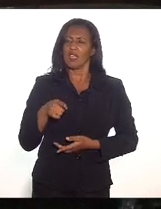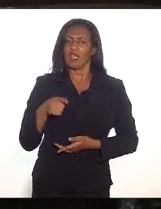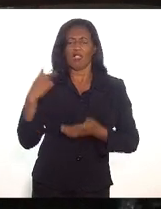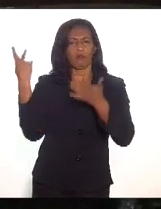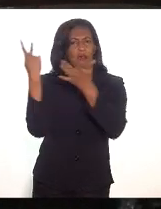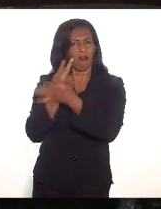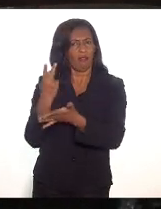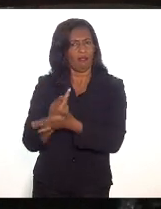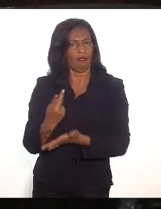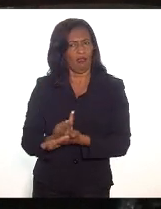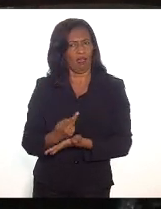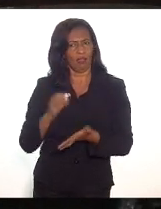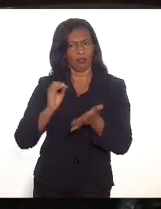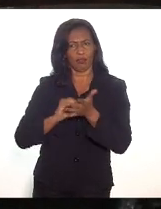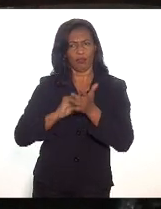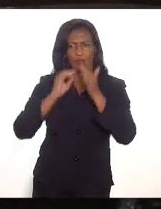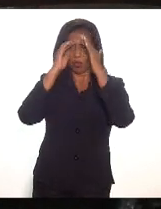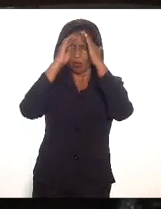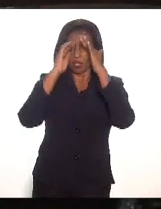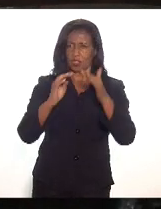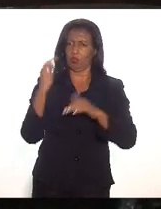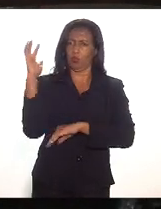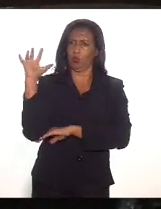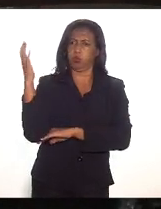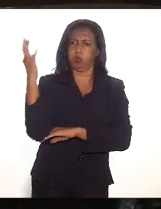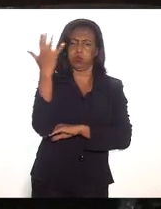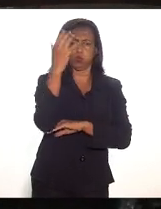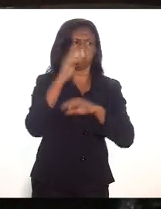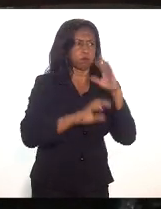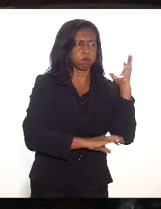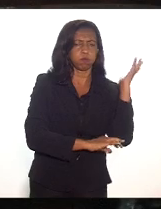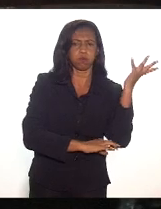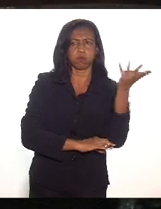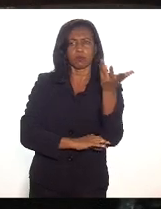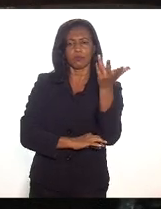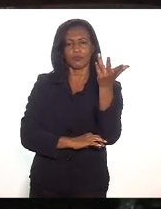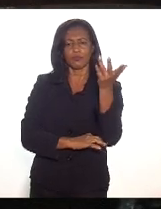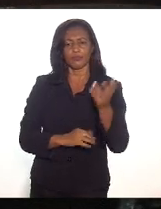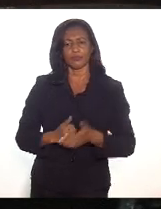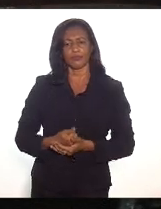keynesiano, de respeito ao meio ambiente e de